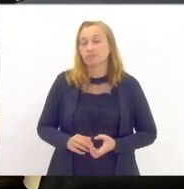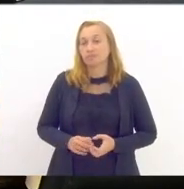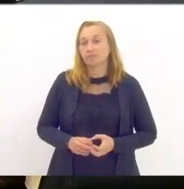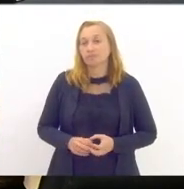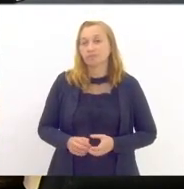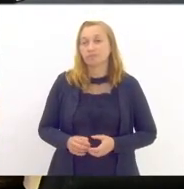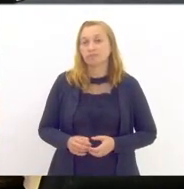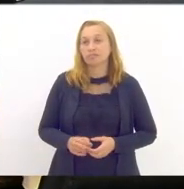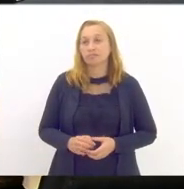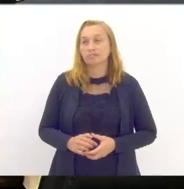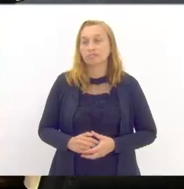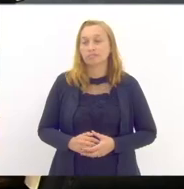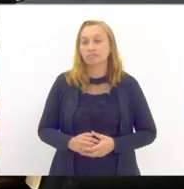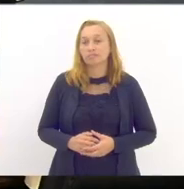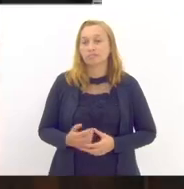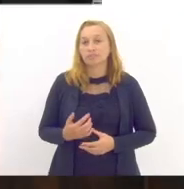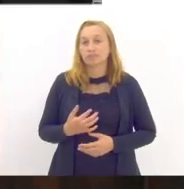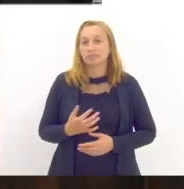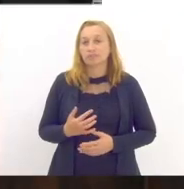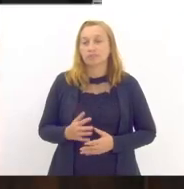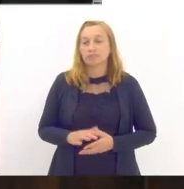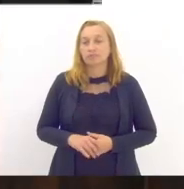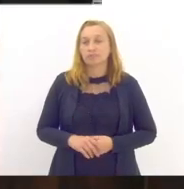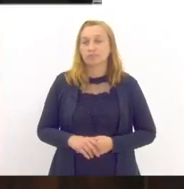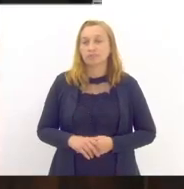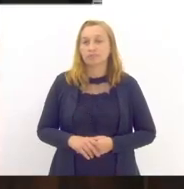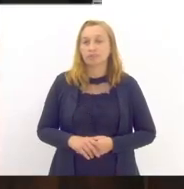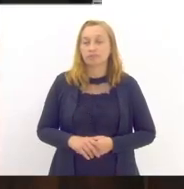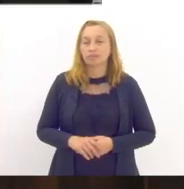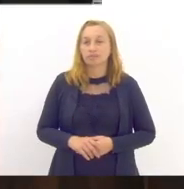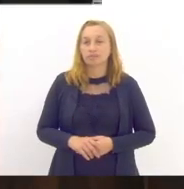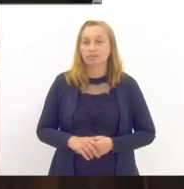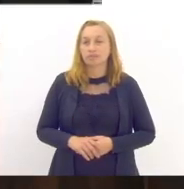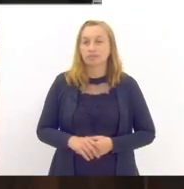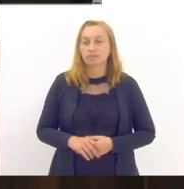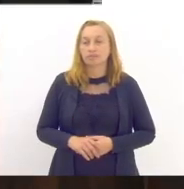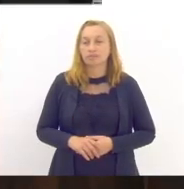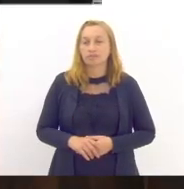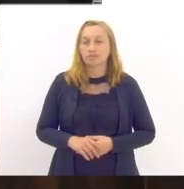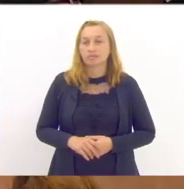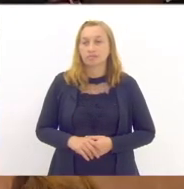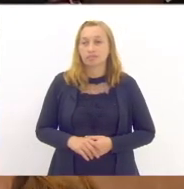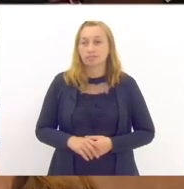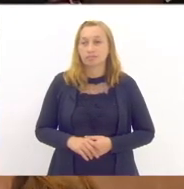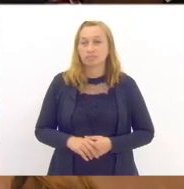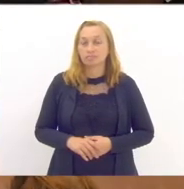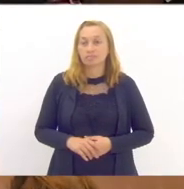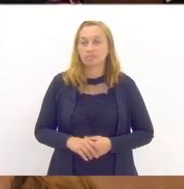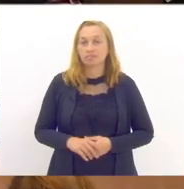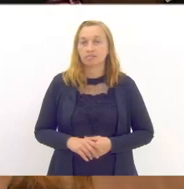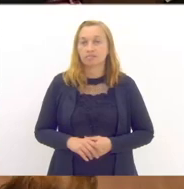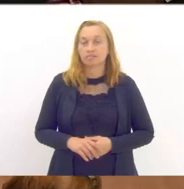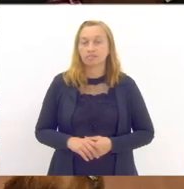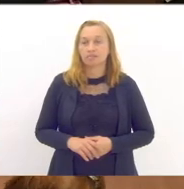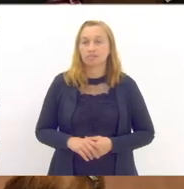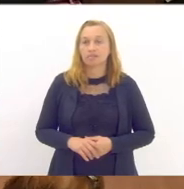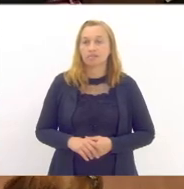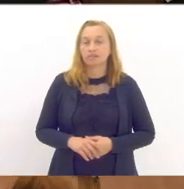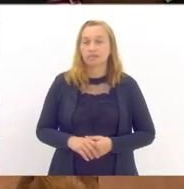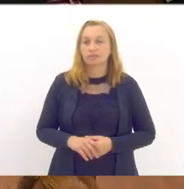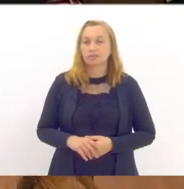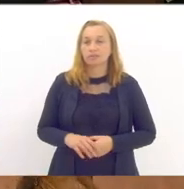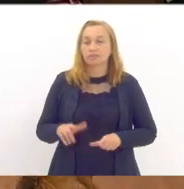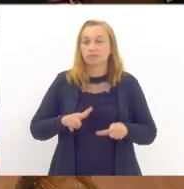eu completei meio século, é dureza, mas completei meio século de